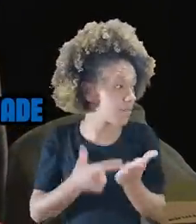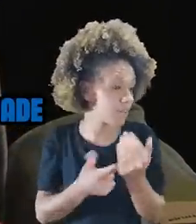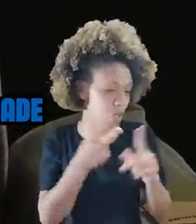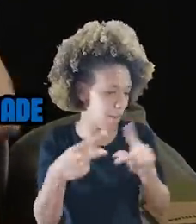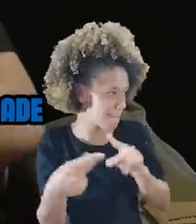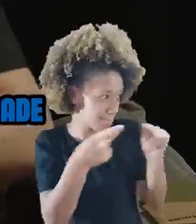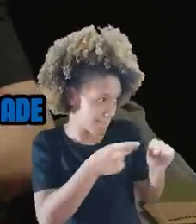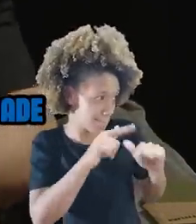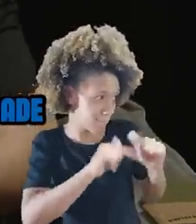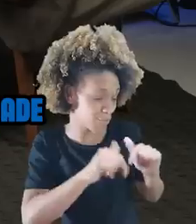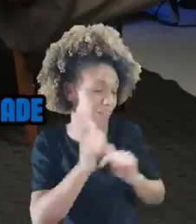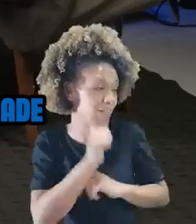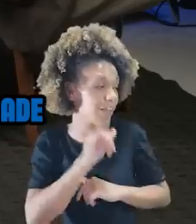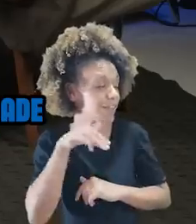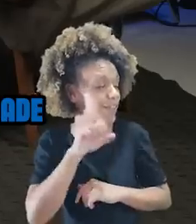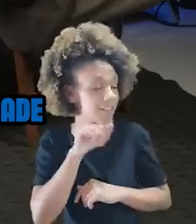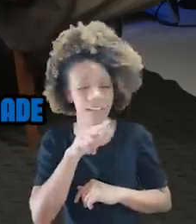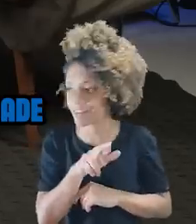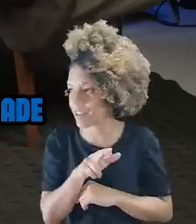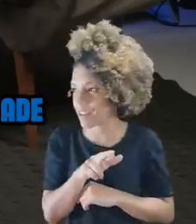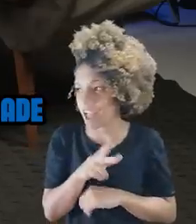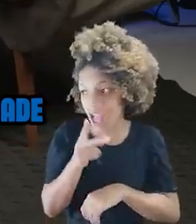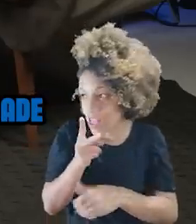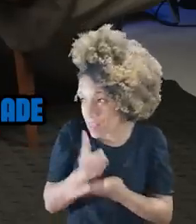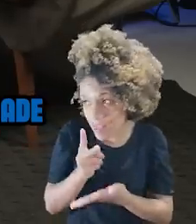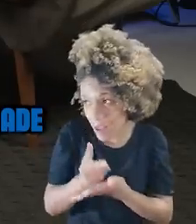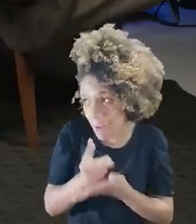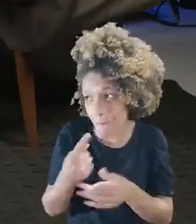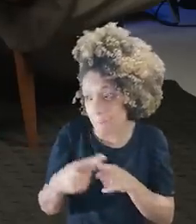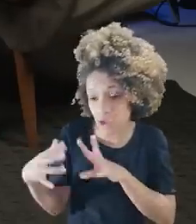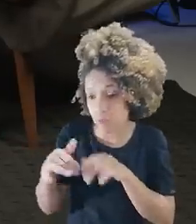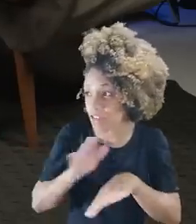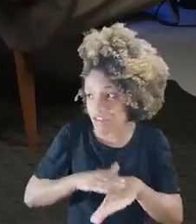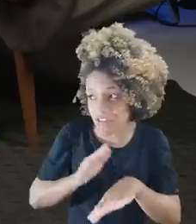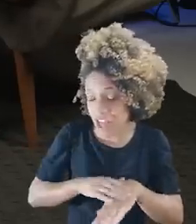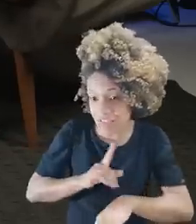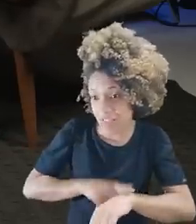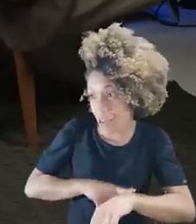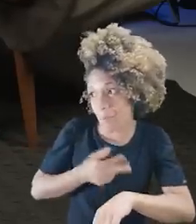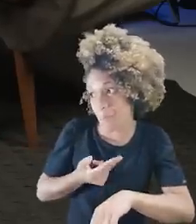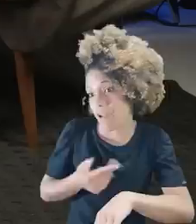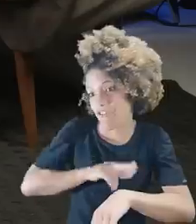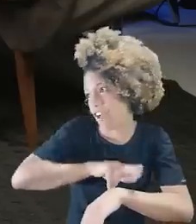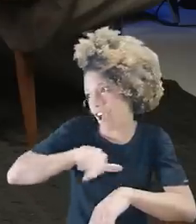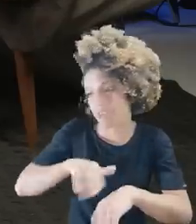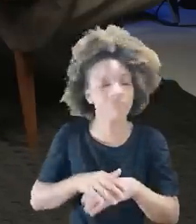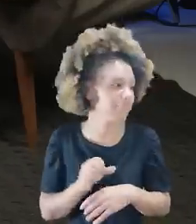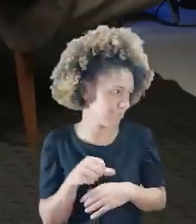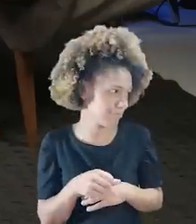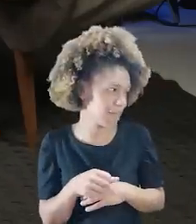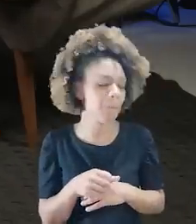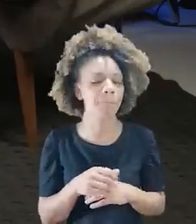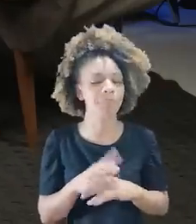presente a linha feminina da insider é um presente isso aí é o tempo todo porque hoje em dia todo mundo faz tanta coisa ao mesmo tempo né Exatamente pode botar ali no amarelinho ali pode botar